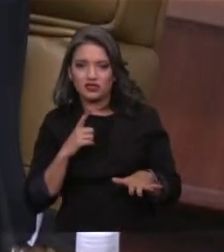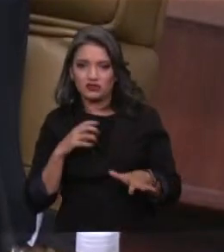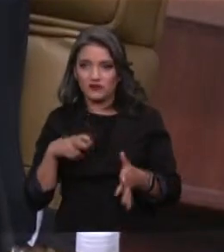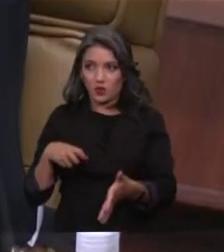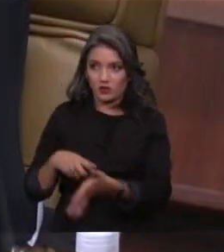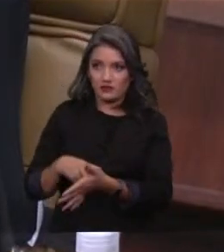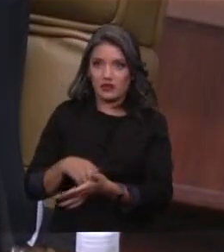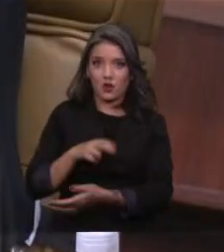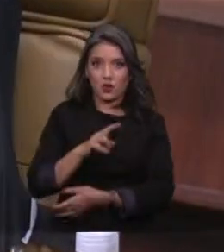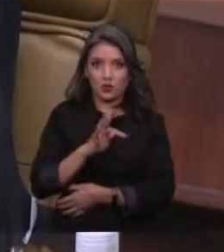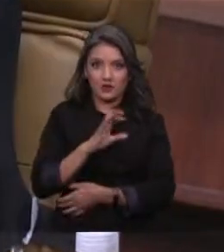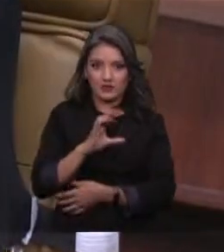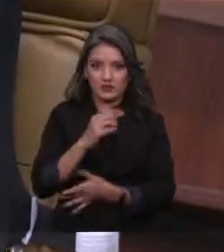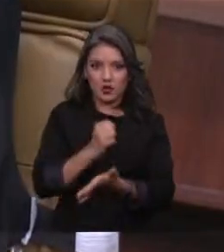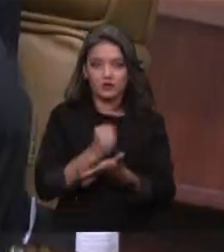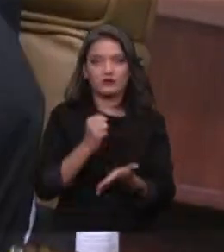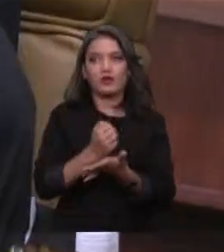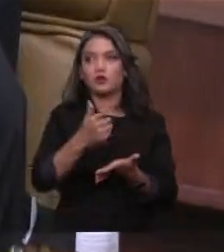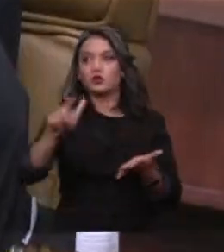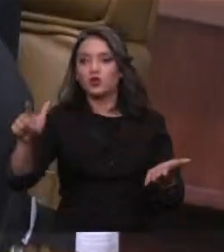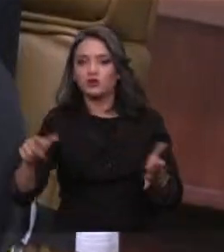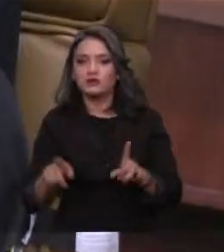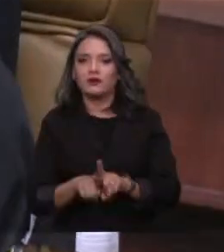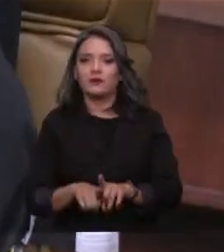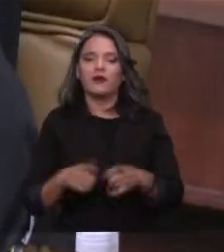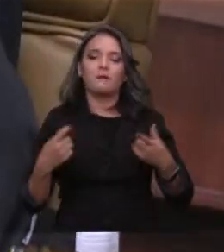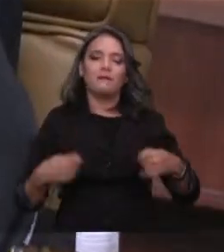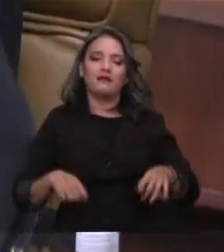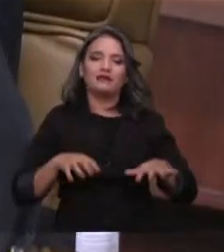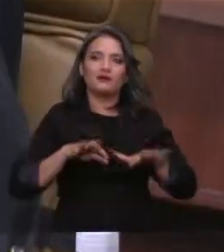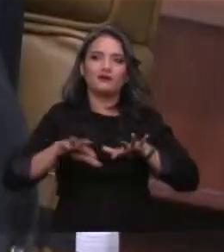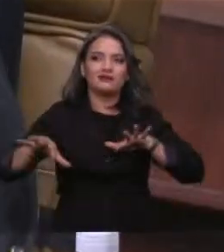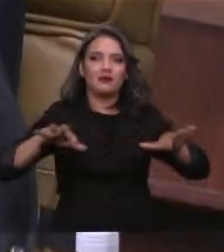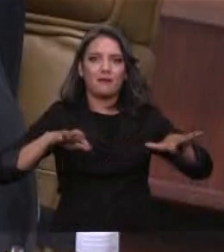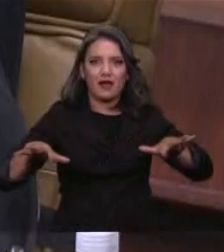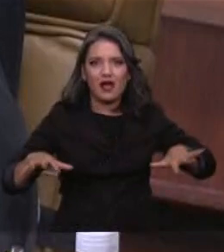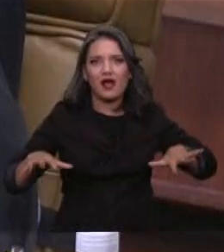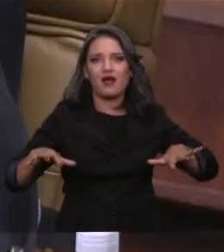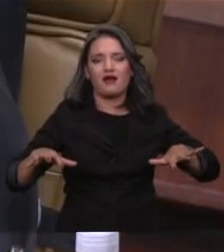da UTC, onde houvesse uma disseminação maior